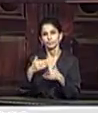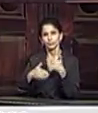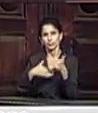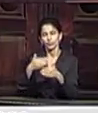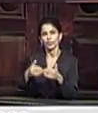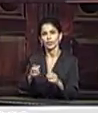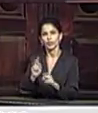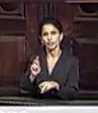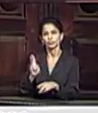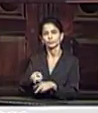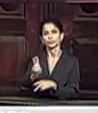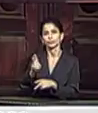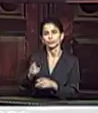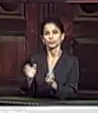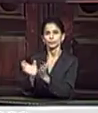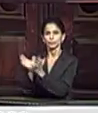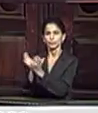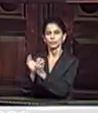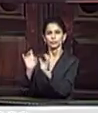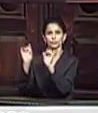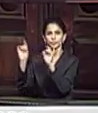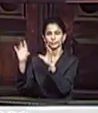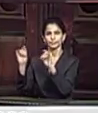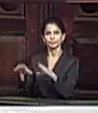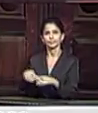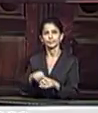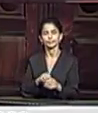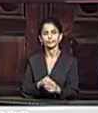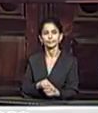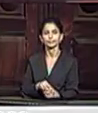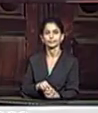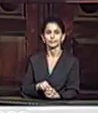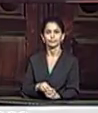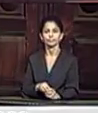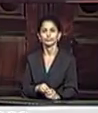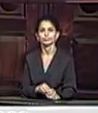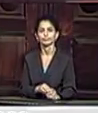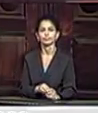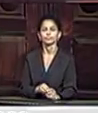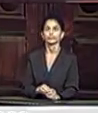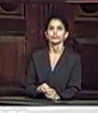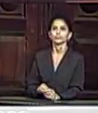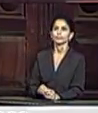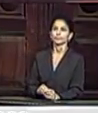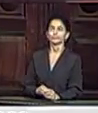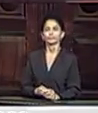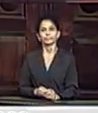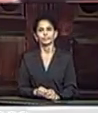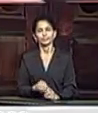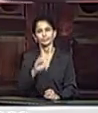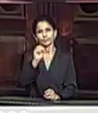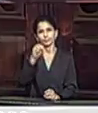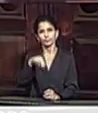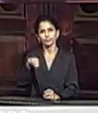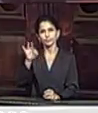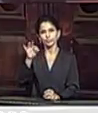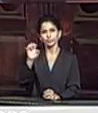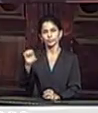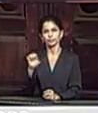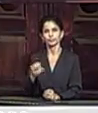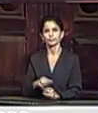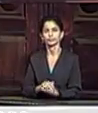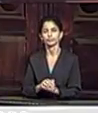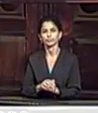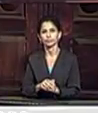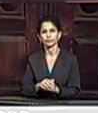prorrogação dessa importante comissão especial. Deputado Conte, depois deputado Malafaia. Deputado Gilberto Palmares, eu conheço de muito tempo as